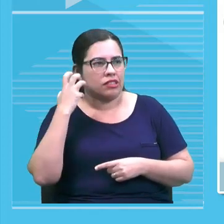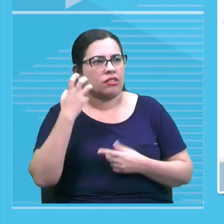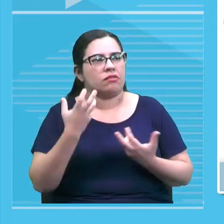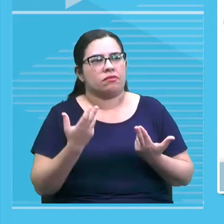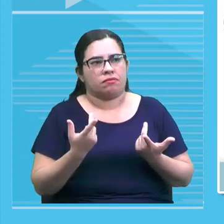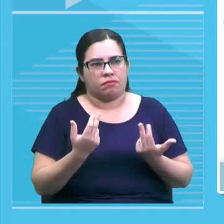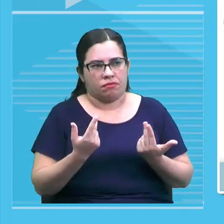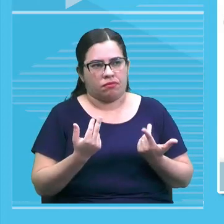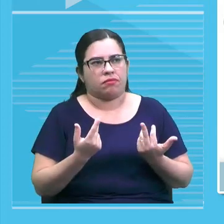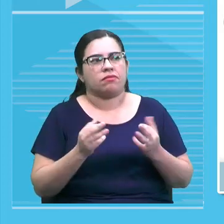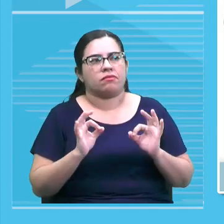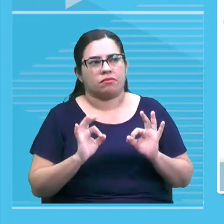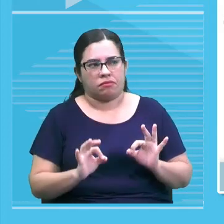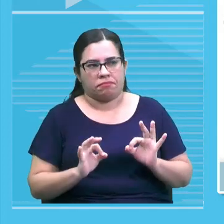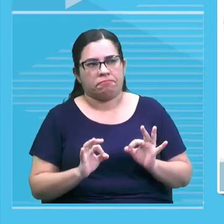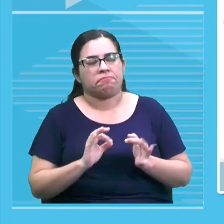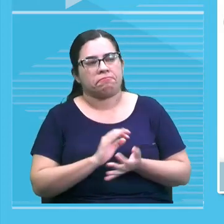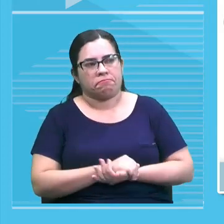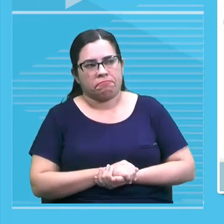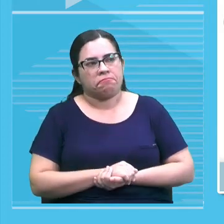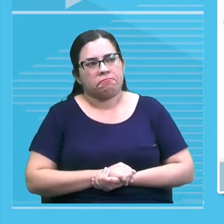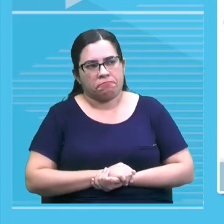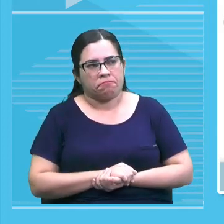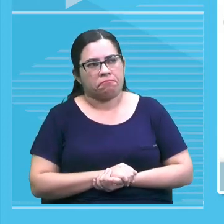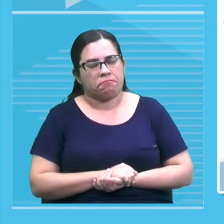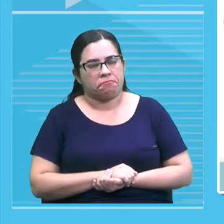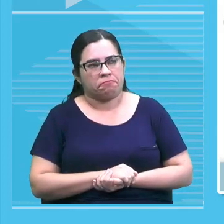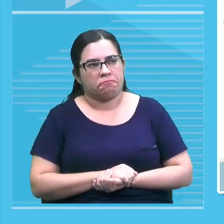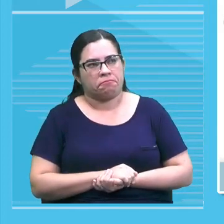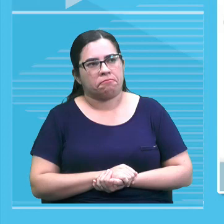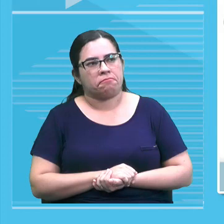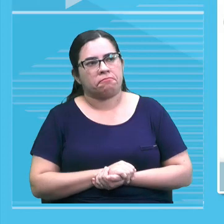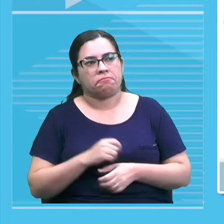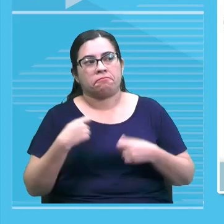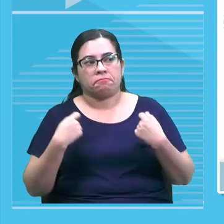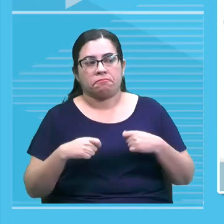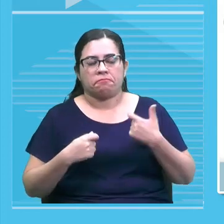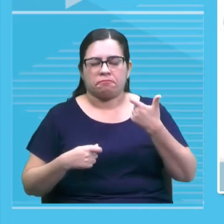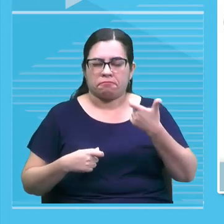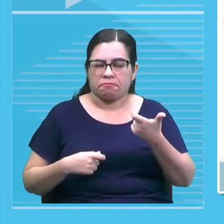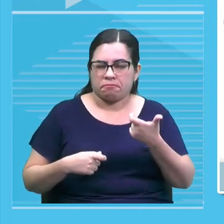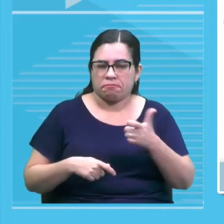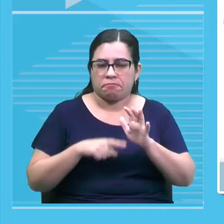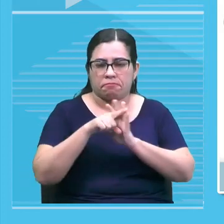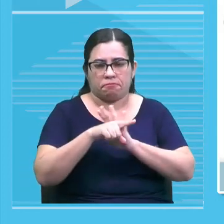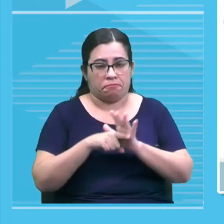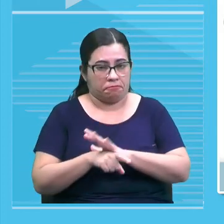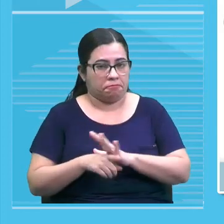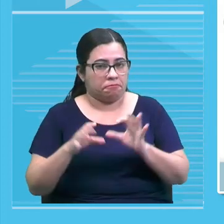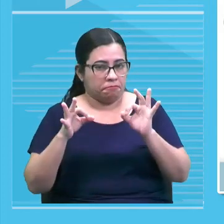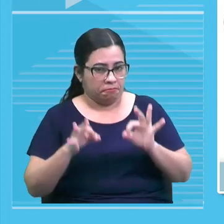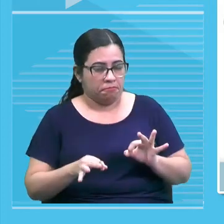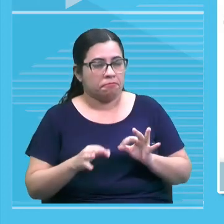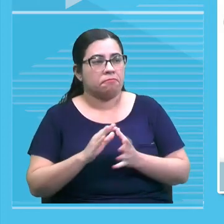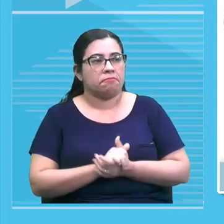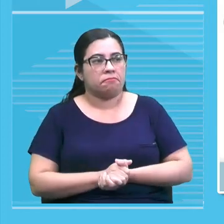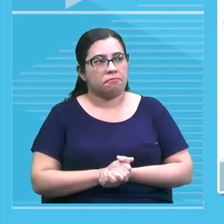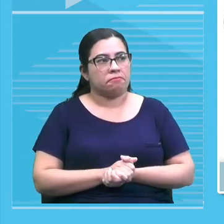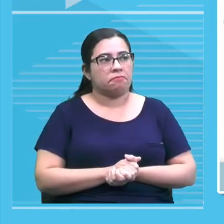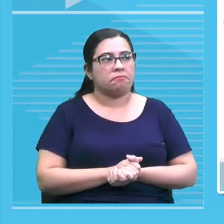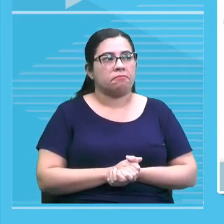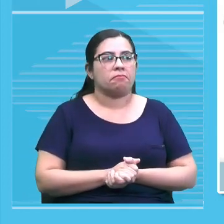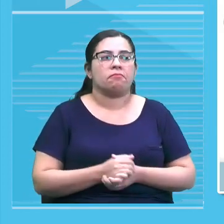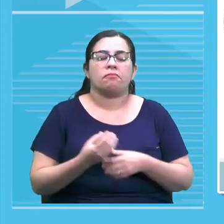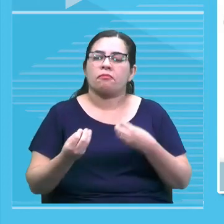Beleza então fica a dica observa a terminação da palavra bom o Ultra